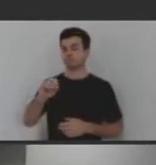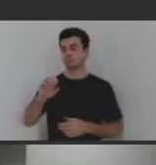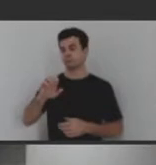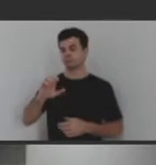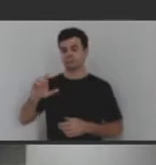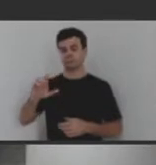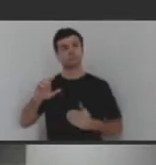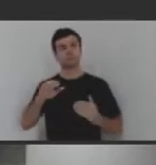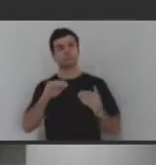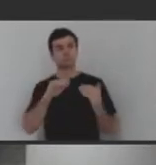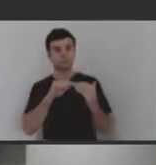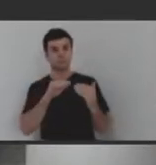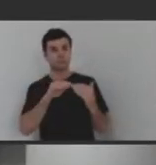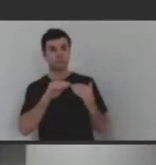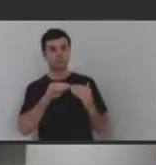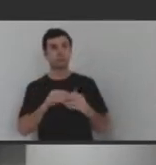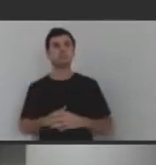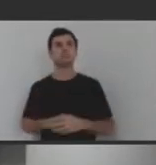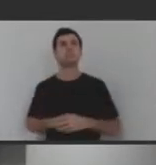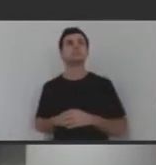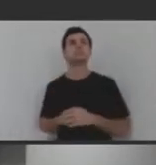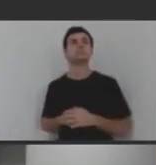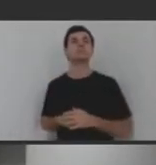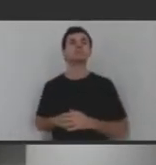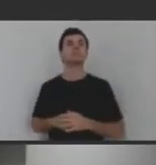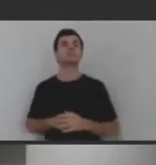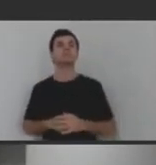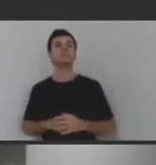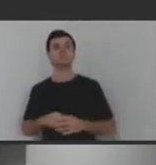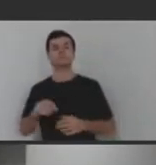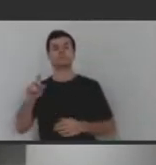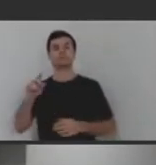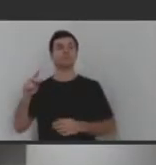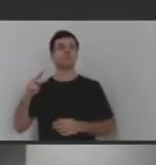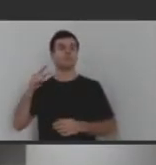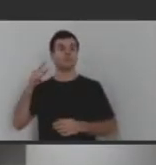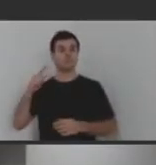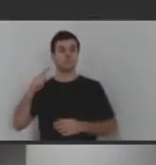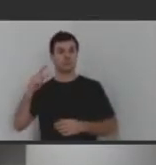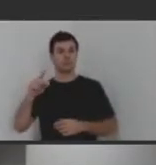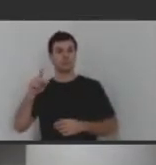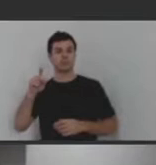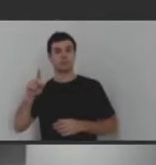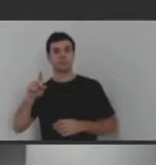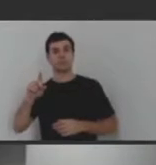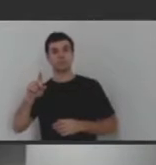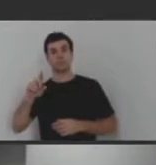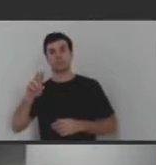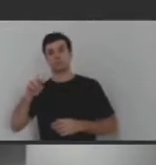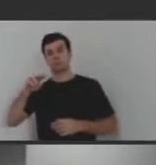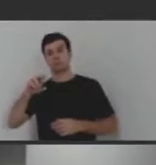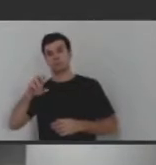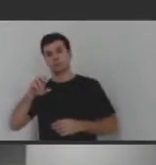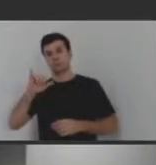Favorável, presidente. Favorável. Vereador de Comissão de Finanças e Orçamento, parecer, vereador Rodinei Lobo.